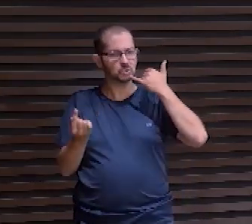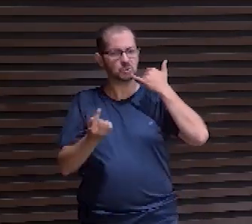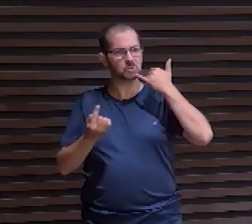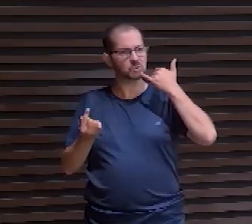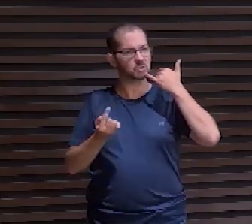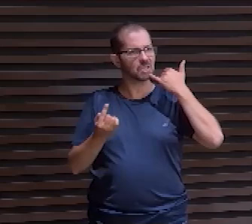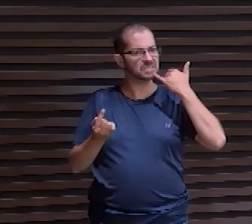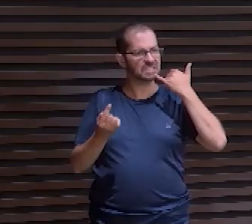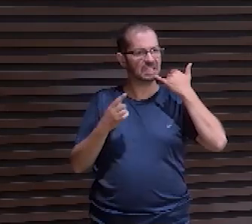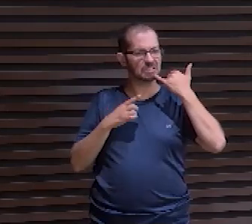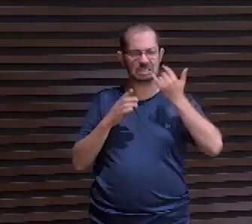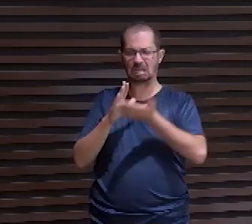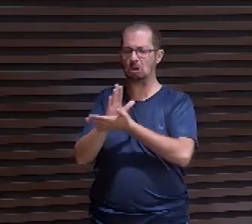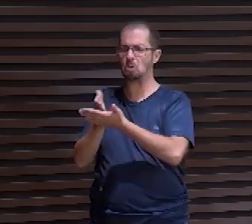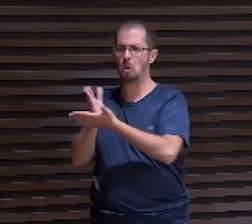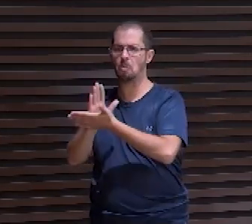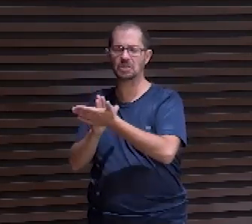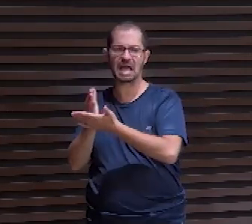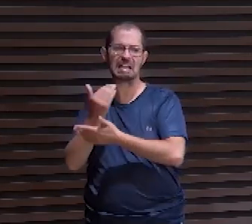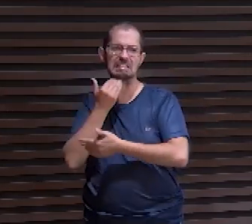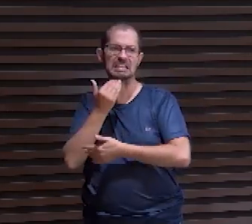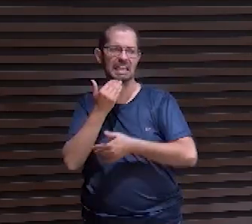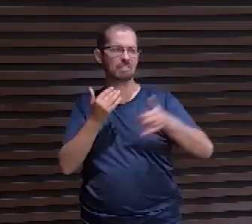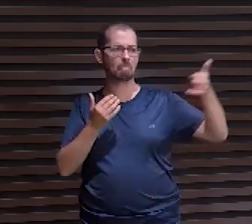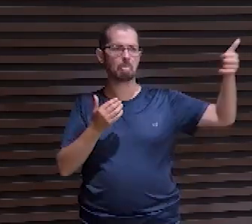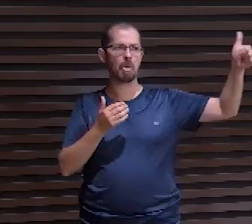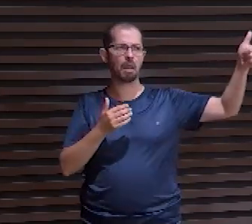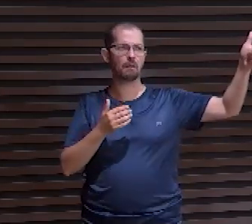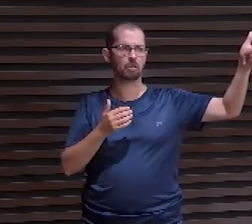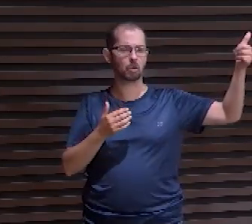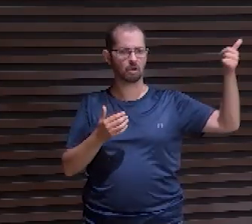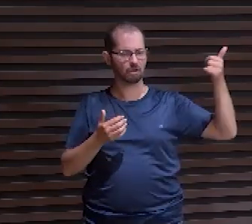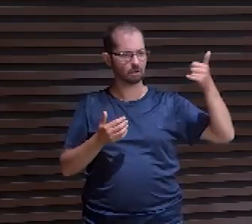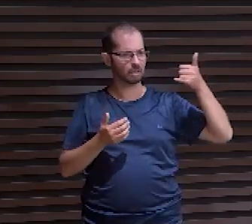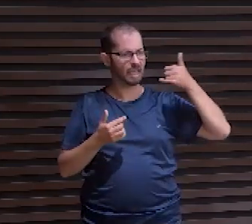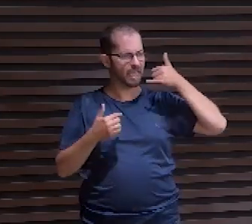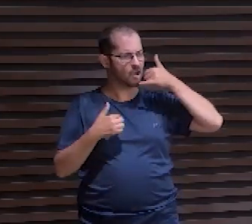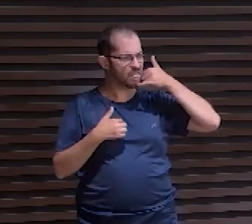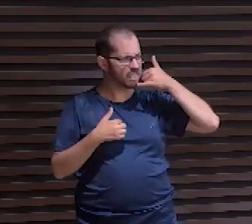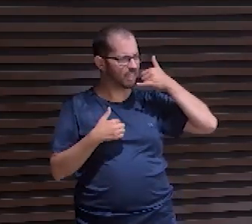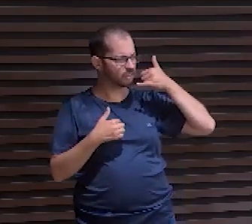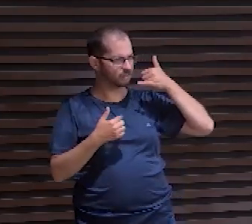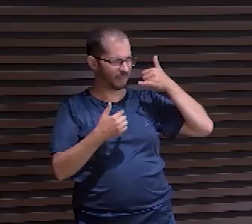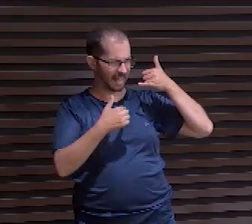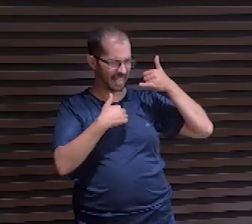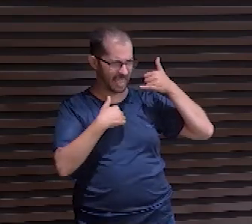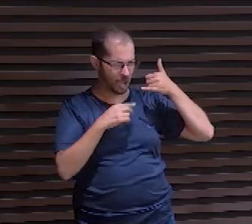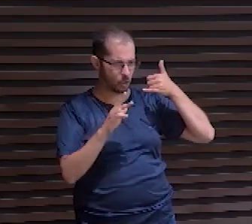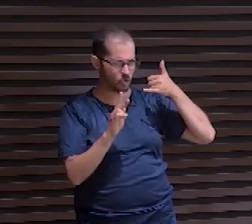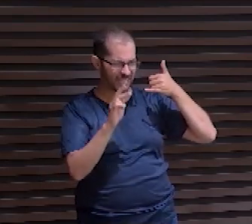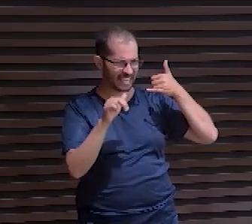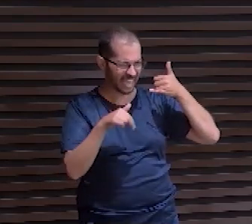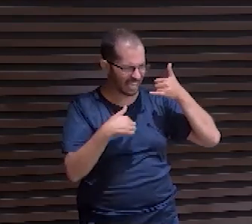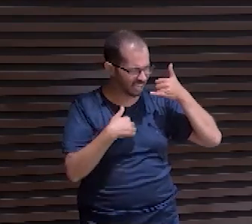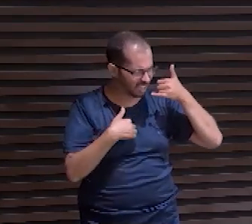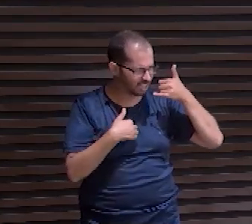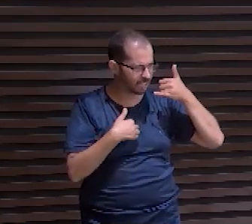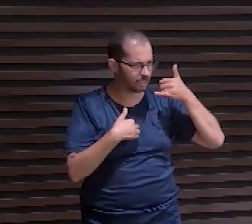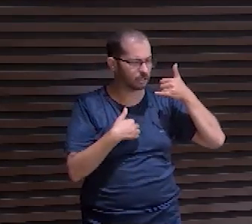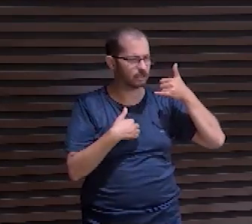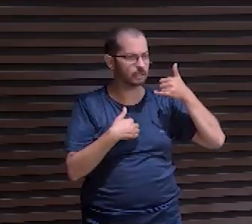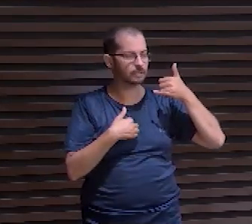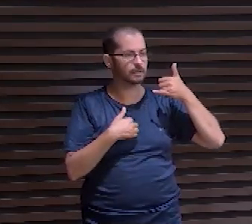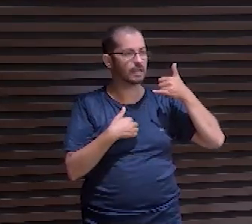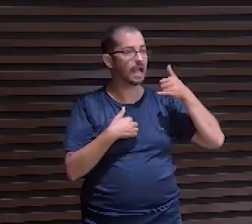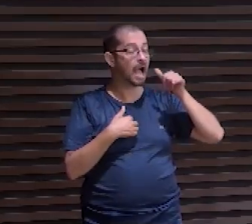quando de repente o telefone começou a tocar. A telefonista ignorou a minha explicação simplória